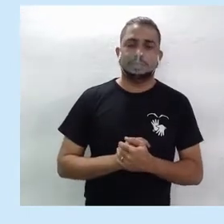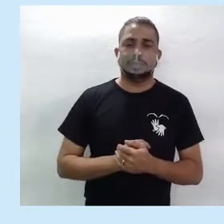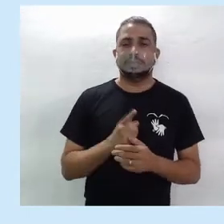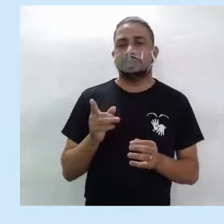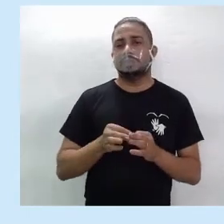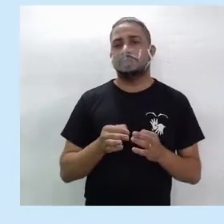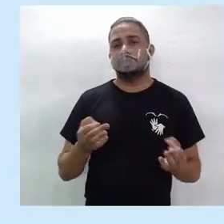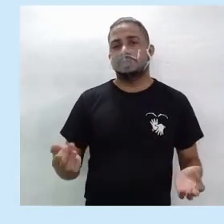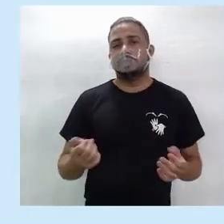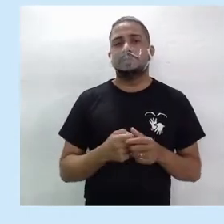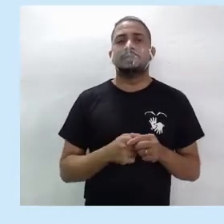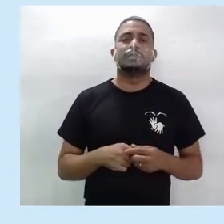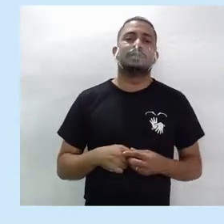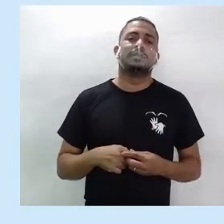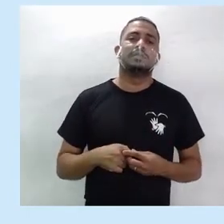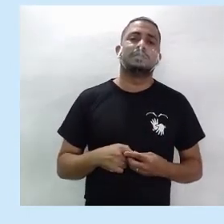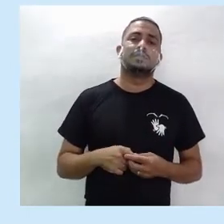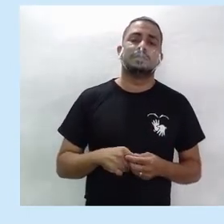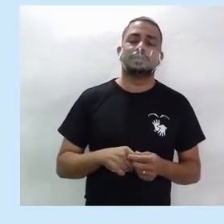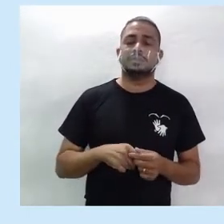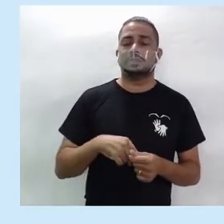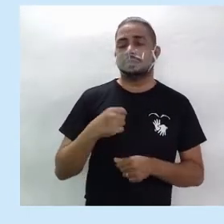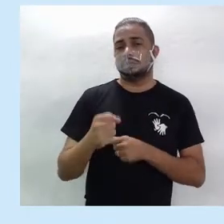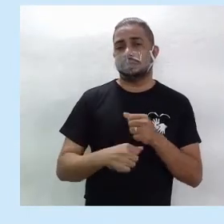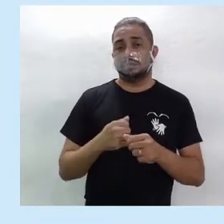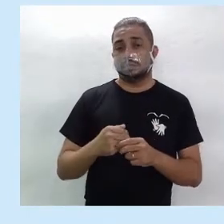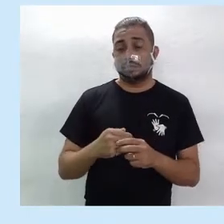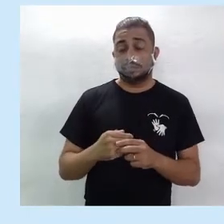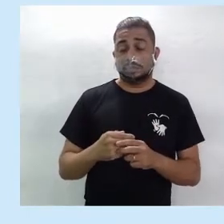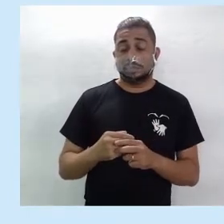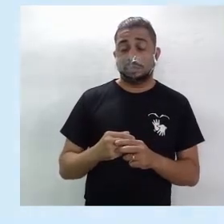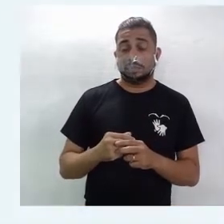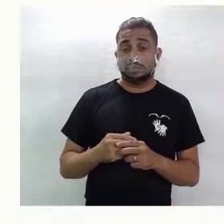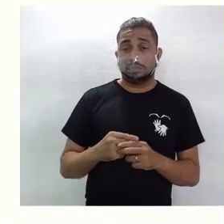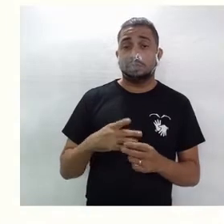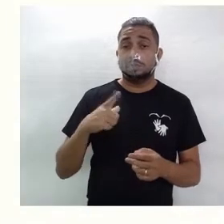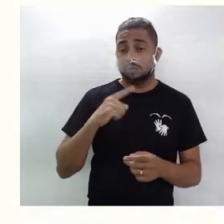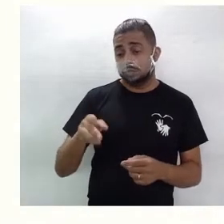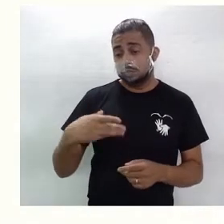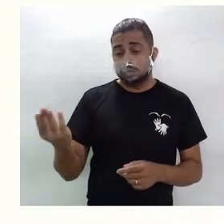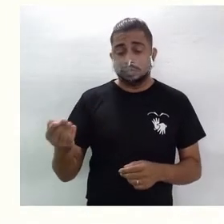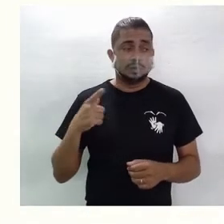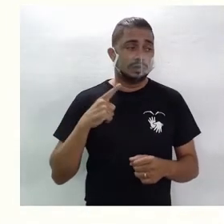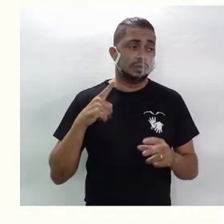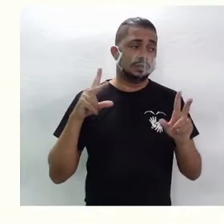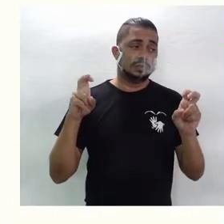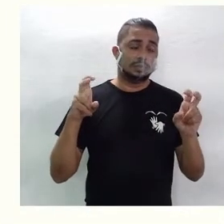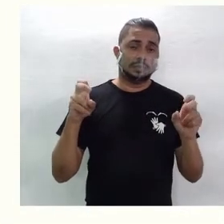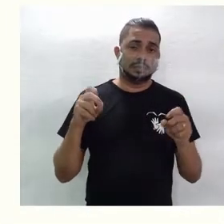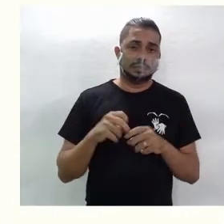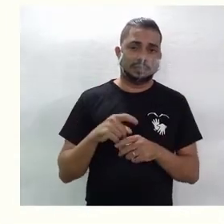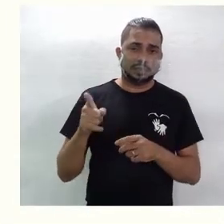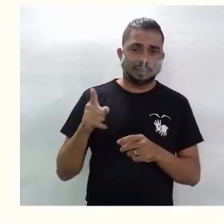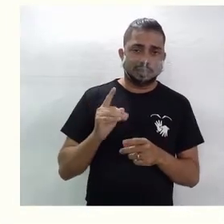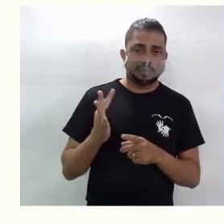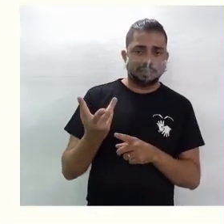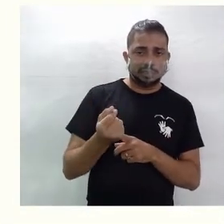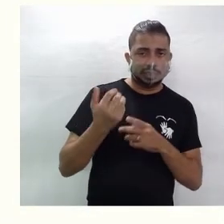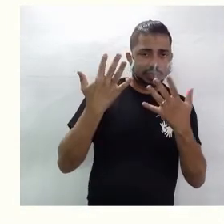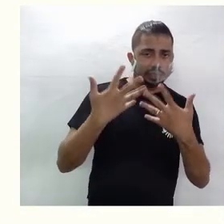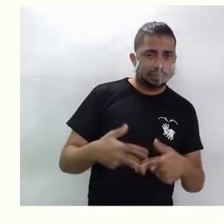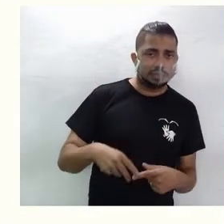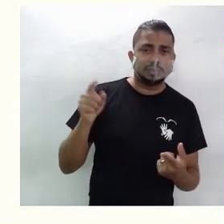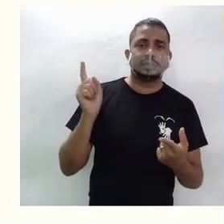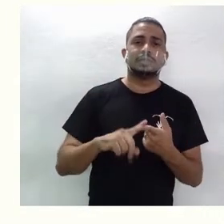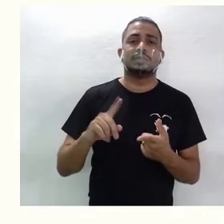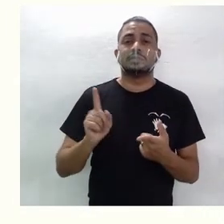simples, tá? Quando passamos para um próximo mapa temático, como esse que vocês estão vendo aí, que representam questões físicos naturais